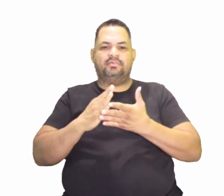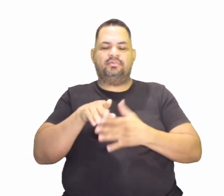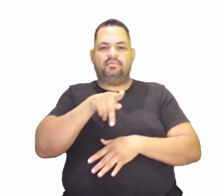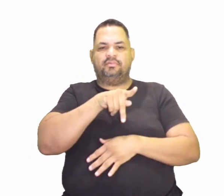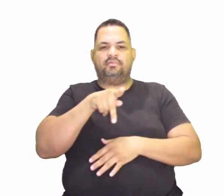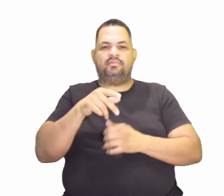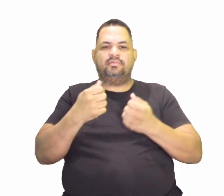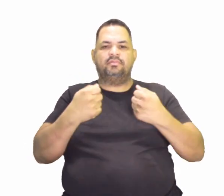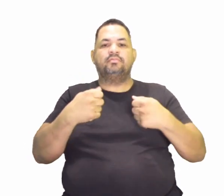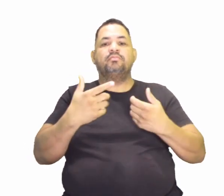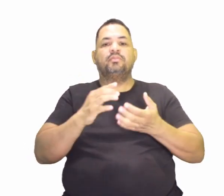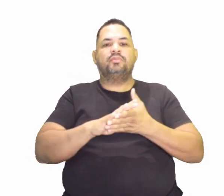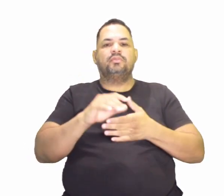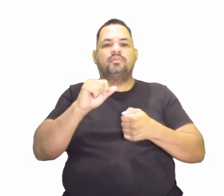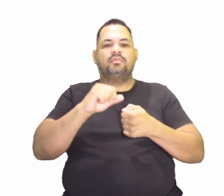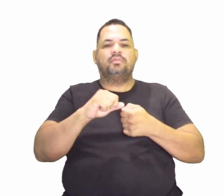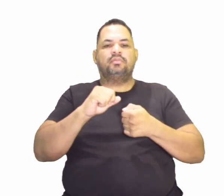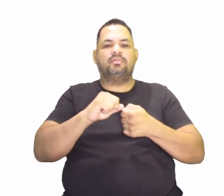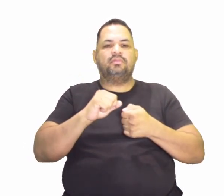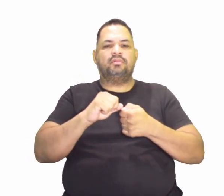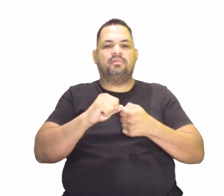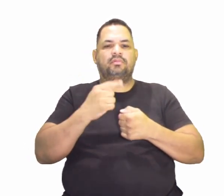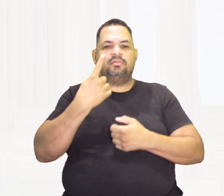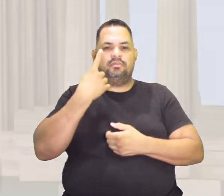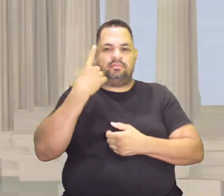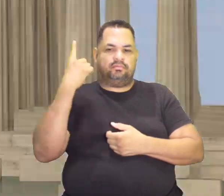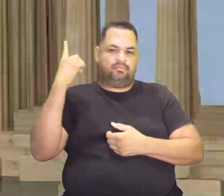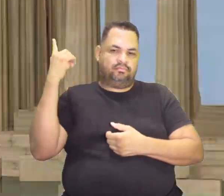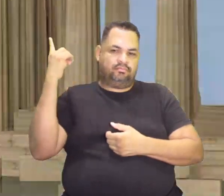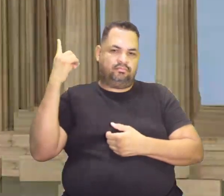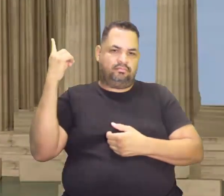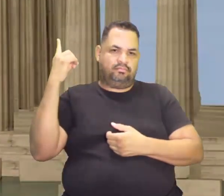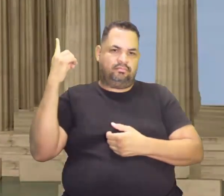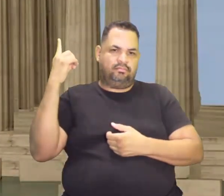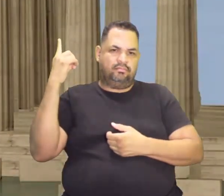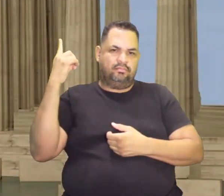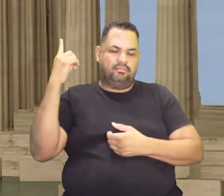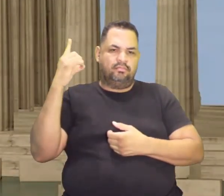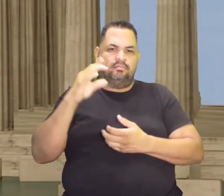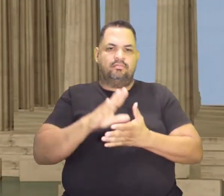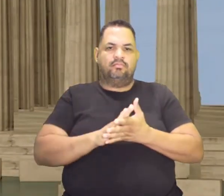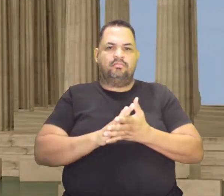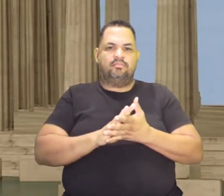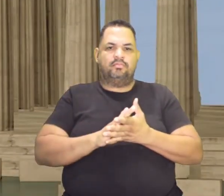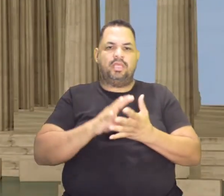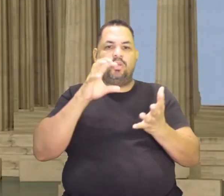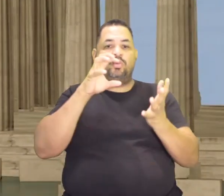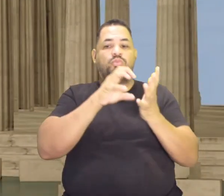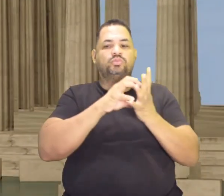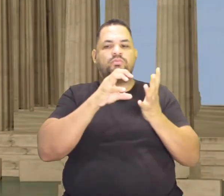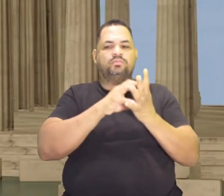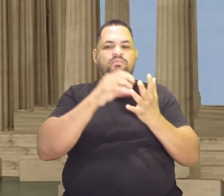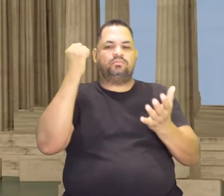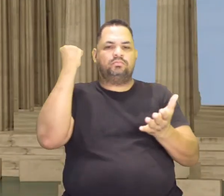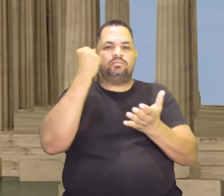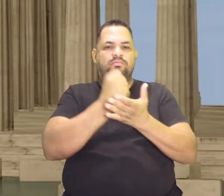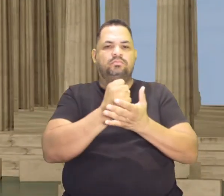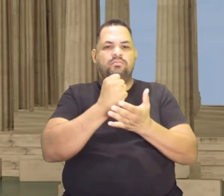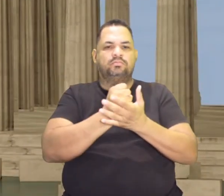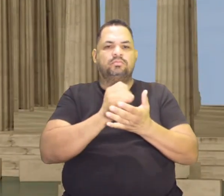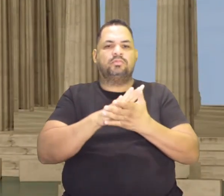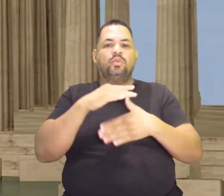Vocês também podem fazer isso. Olha só. É o símbolo que ficou marcado no